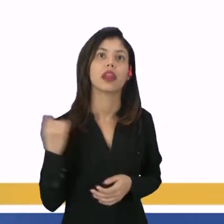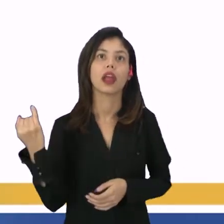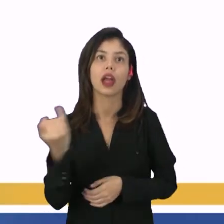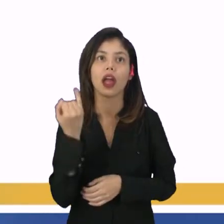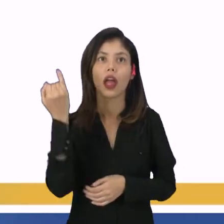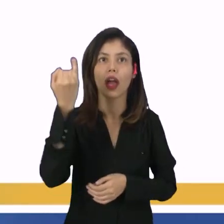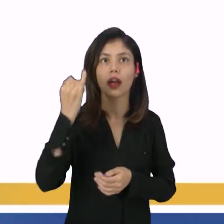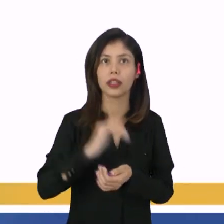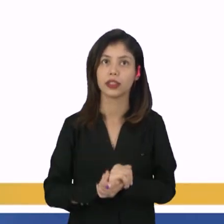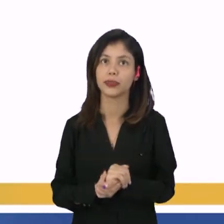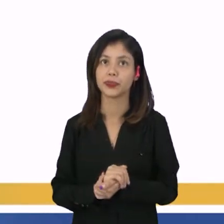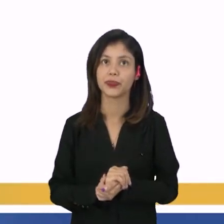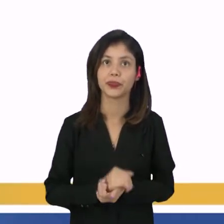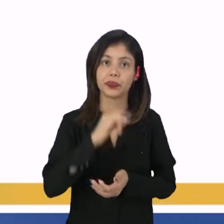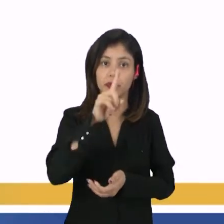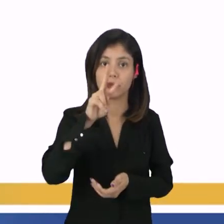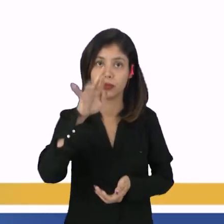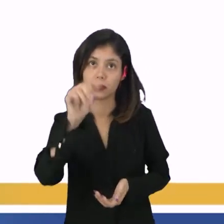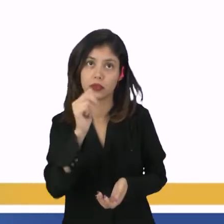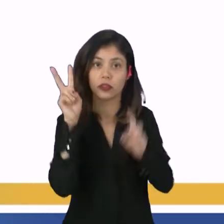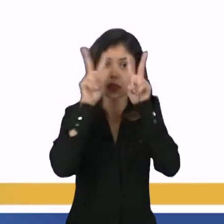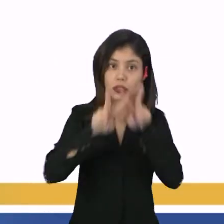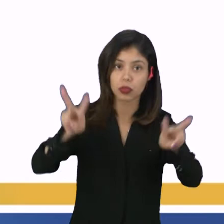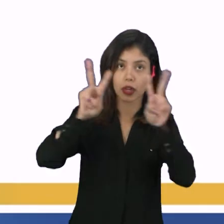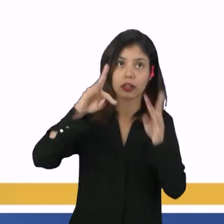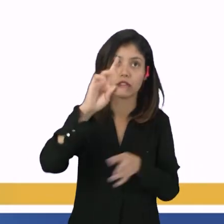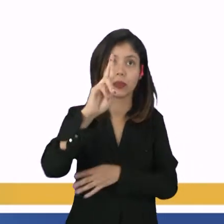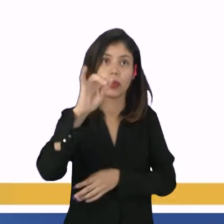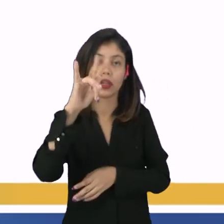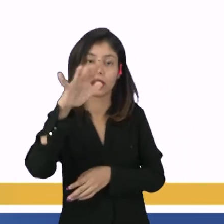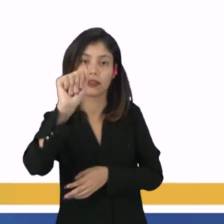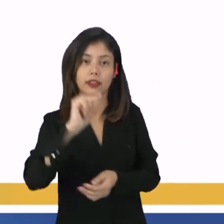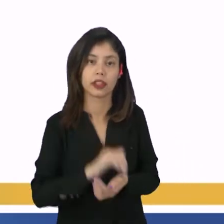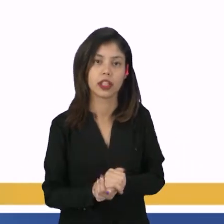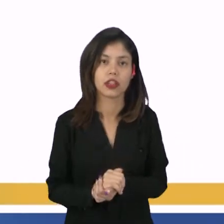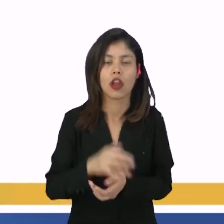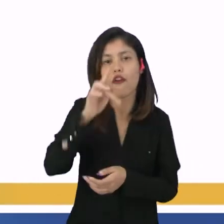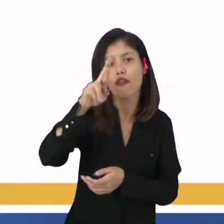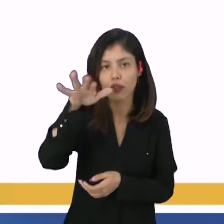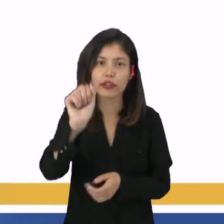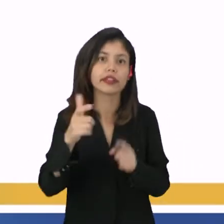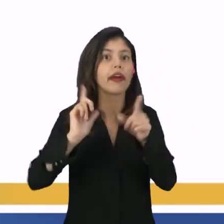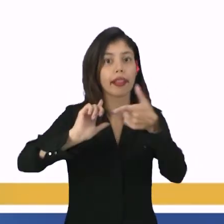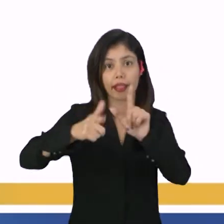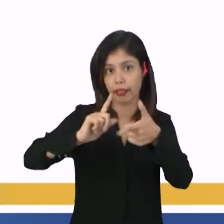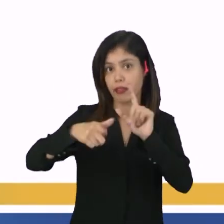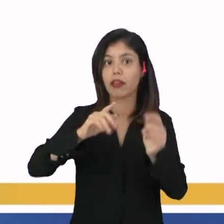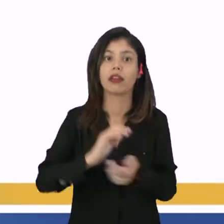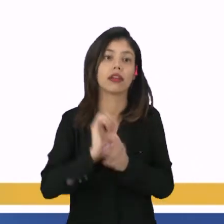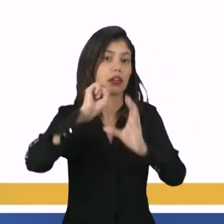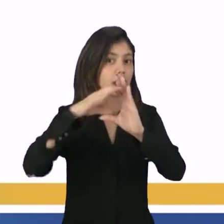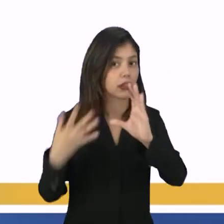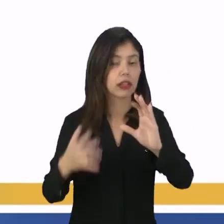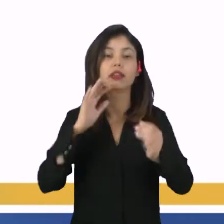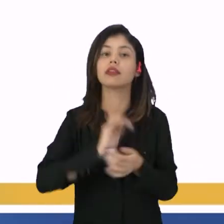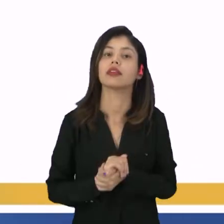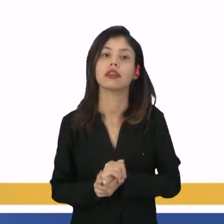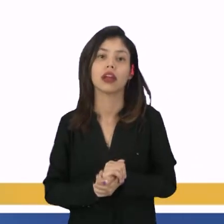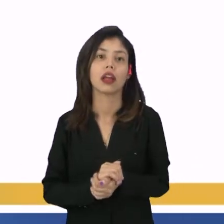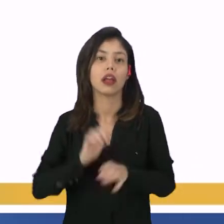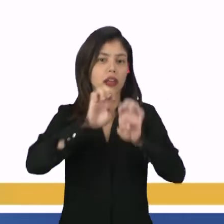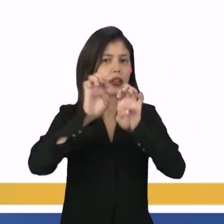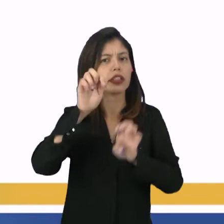visual consistente. É importante usar tipografia, ou seja, fonte, letra, caracteres,